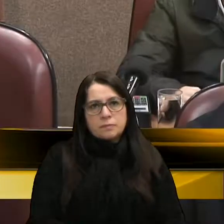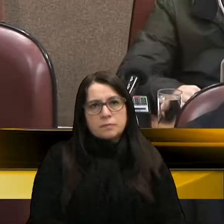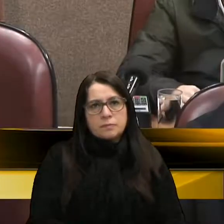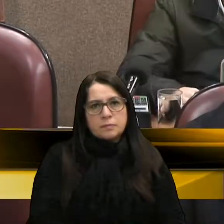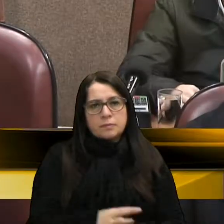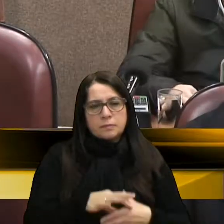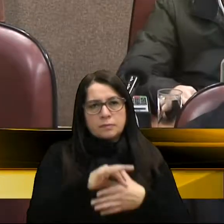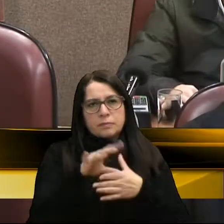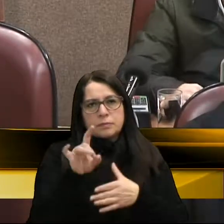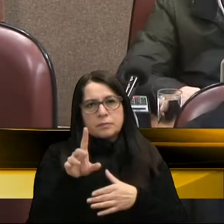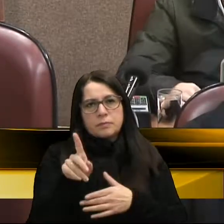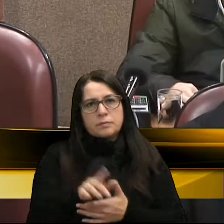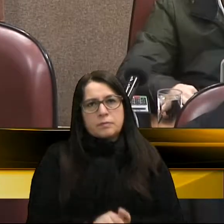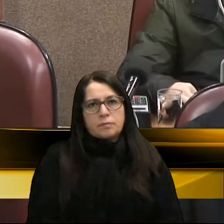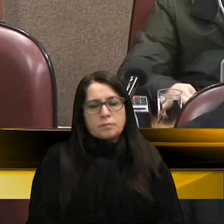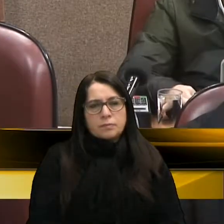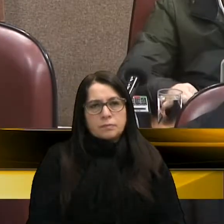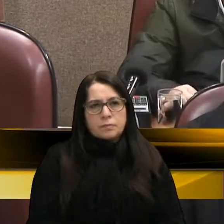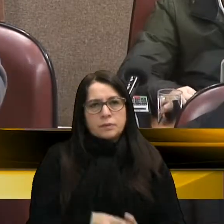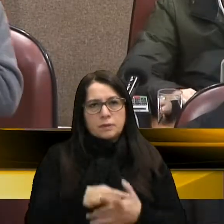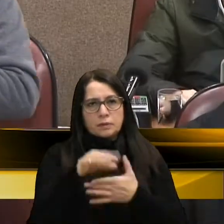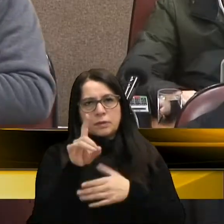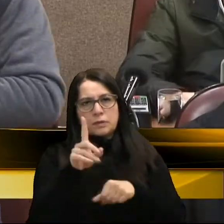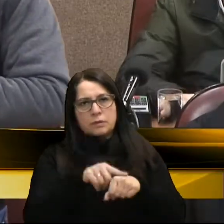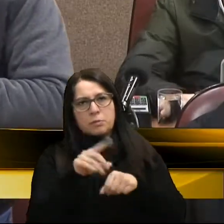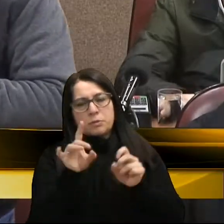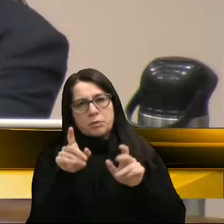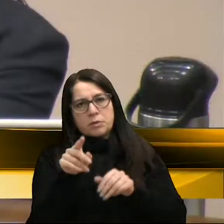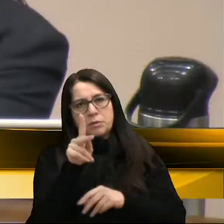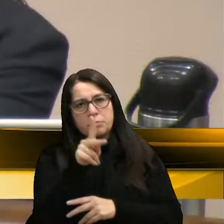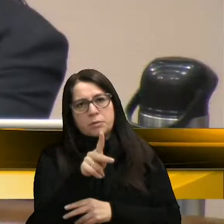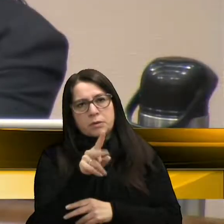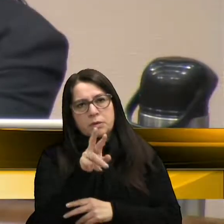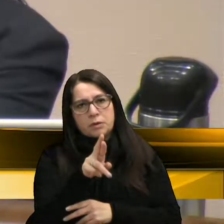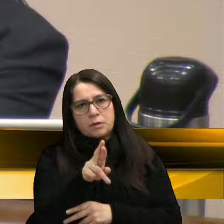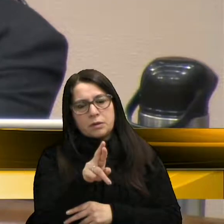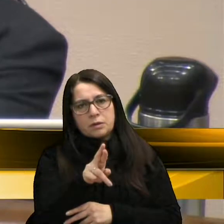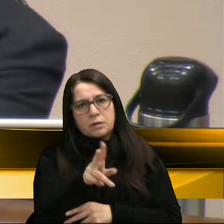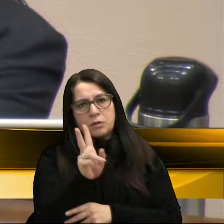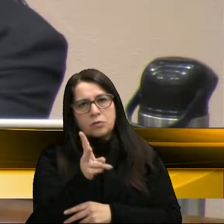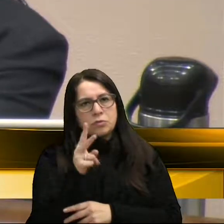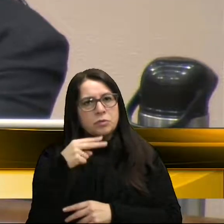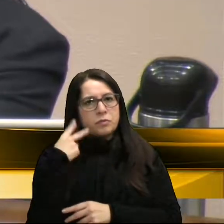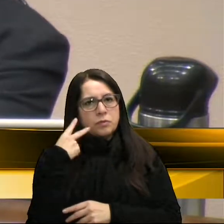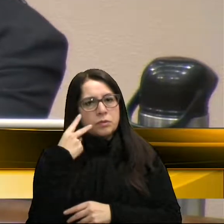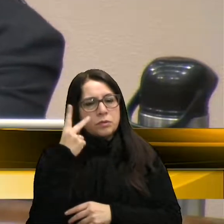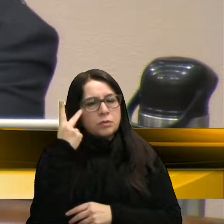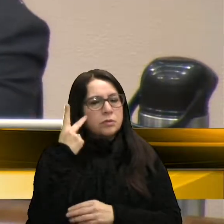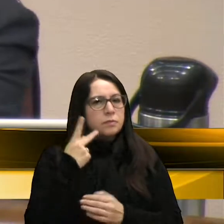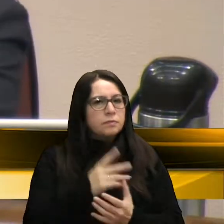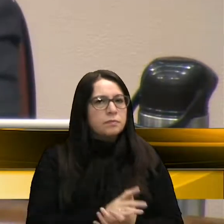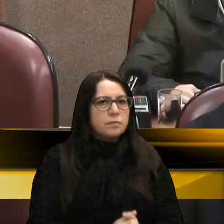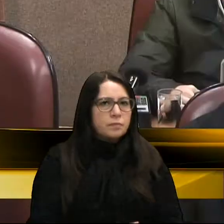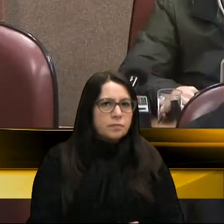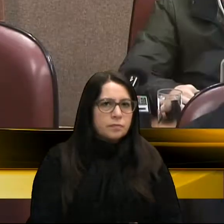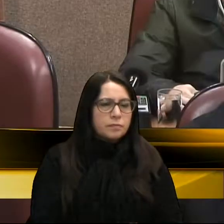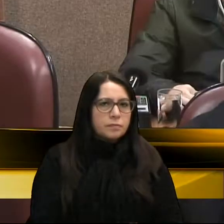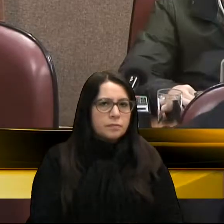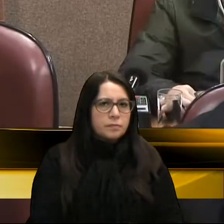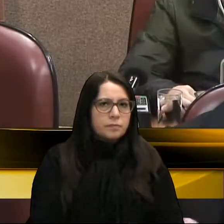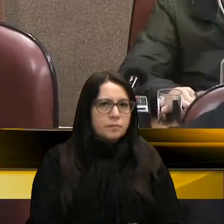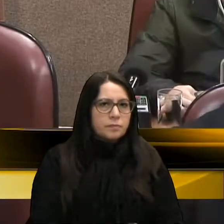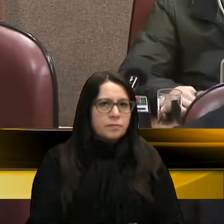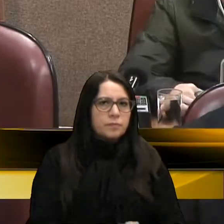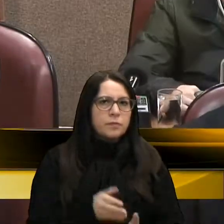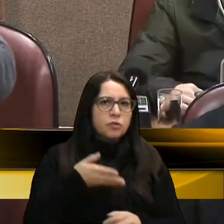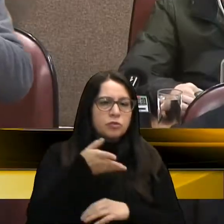Uma declaração de líder, senhor presidente. Declaração de líder da bancada do PR, segue com a palavra o vereador Renato Nunes.